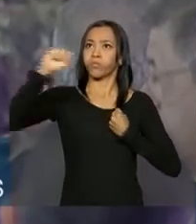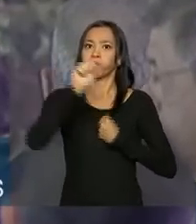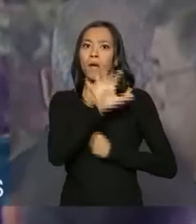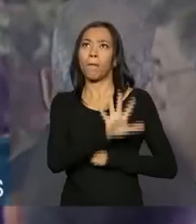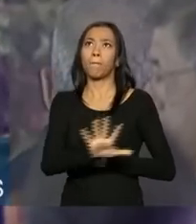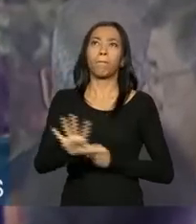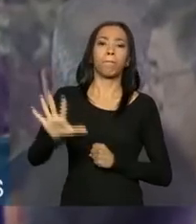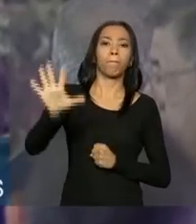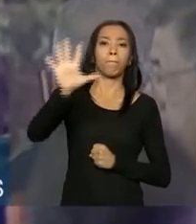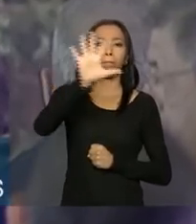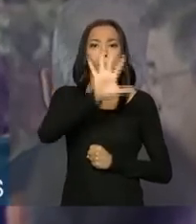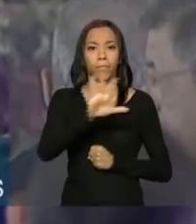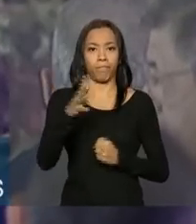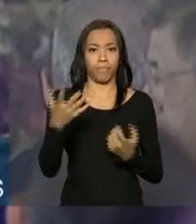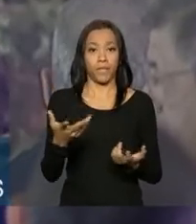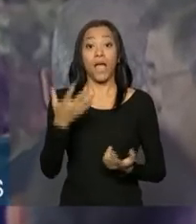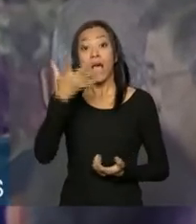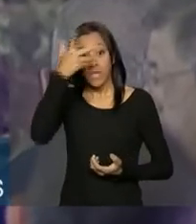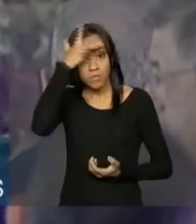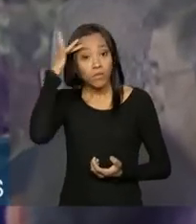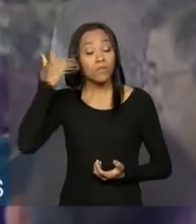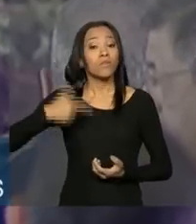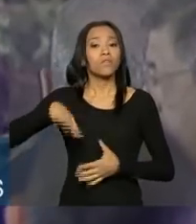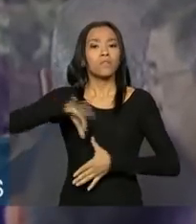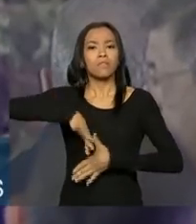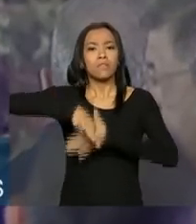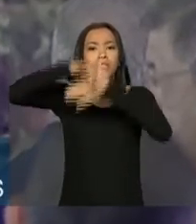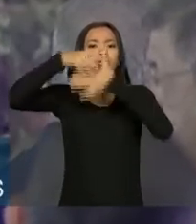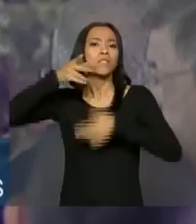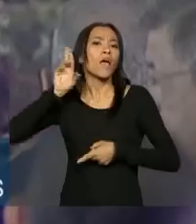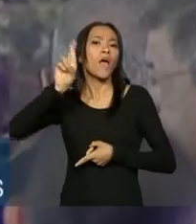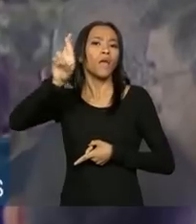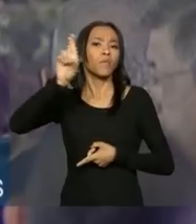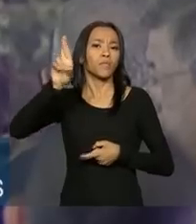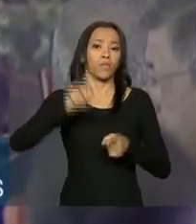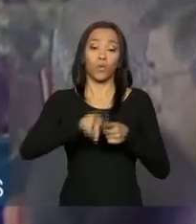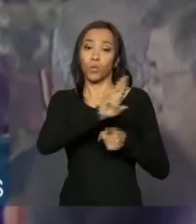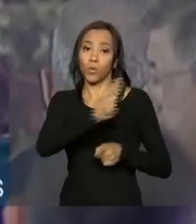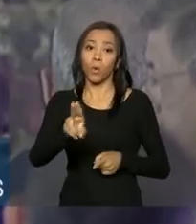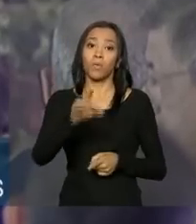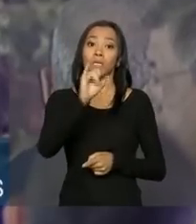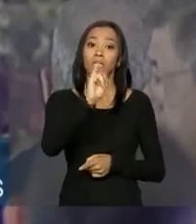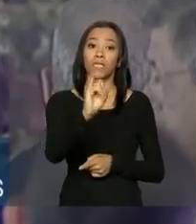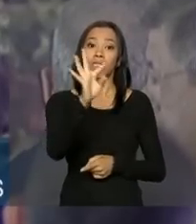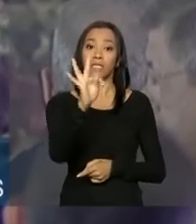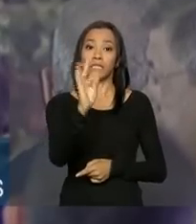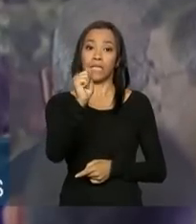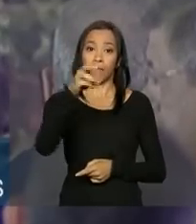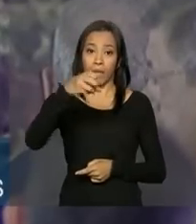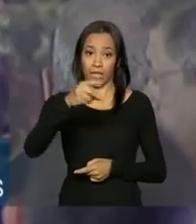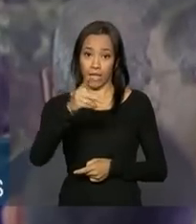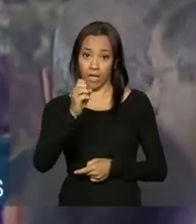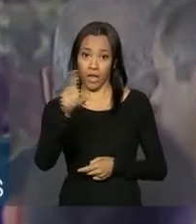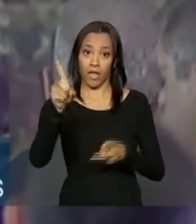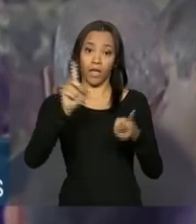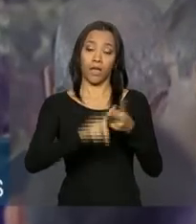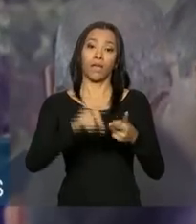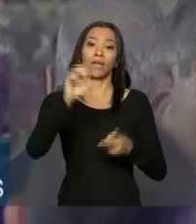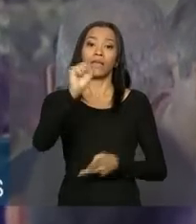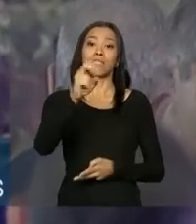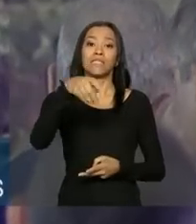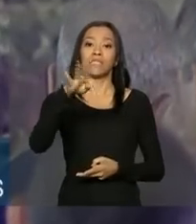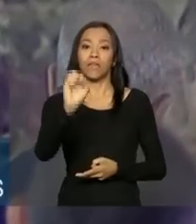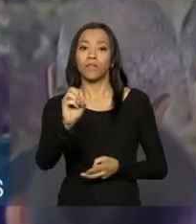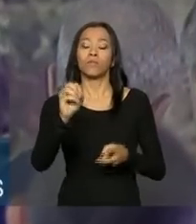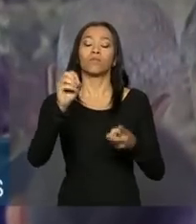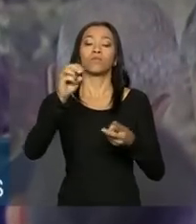Os patronos desse processo, o Marquês de Tamandaré, Duque de Caxias, Santos Dumont,